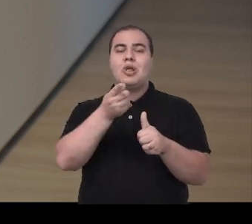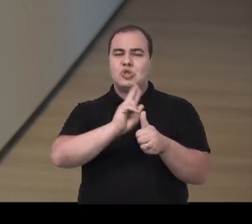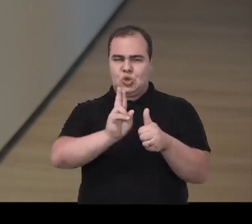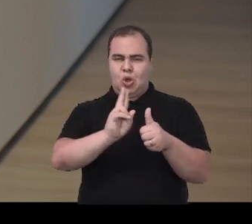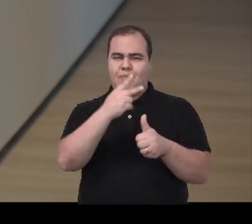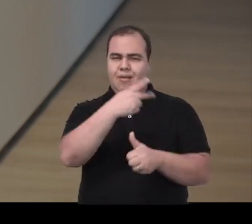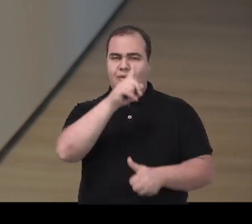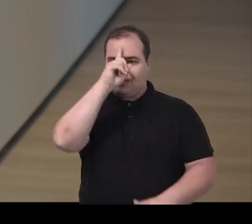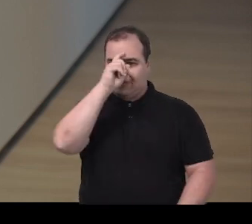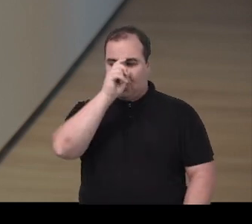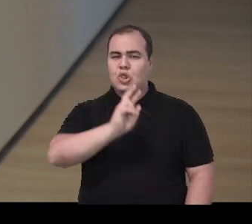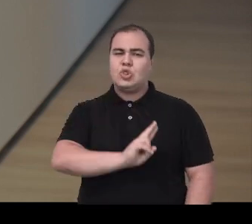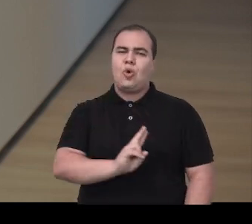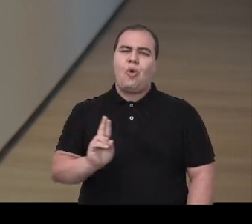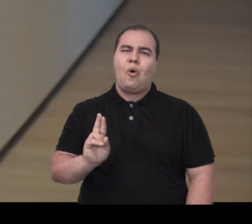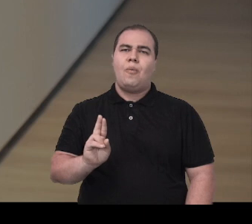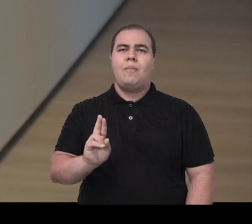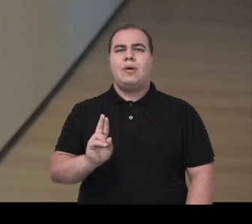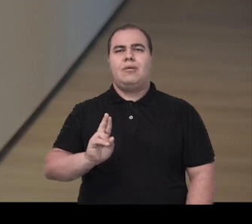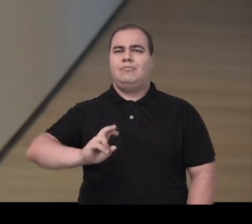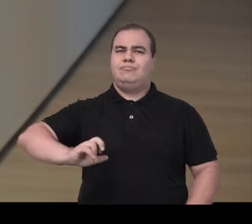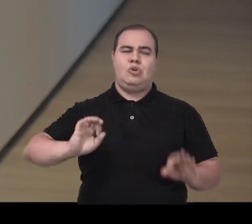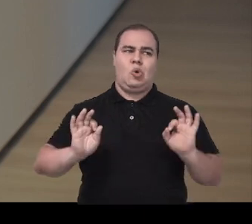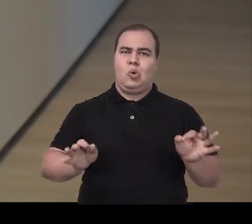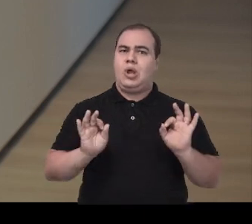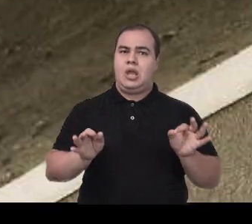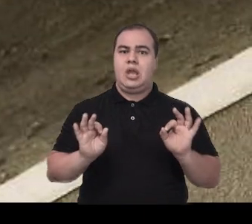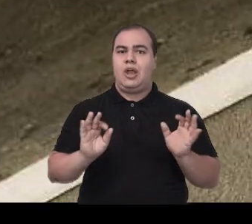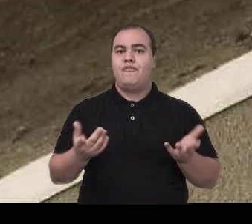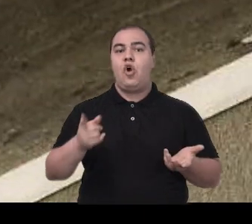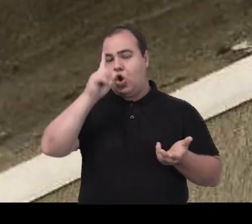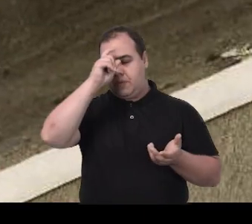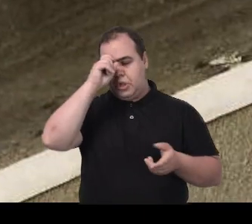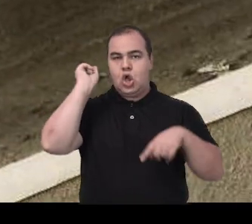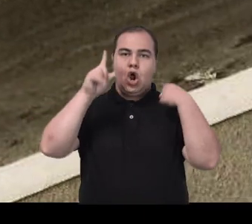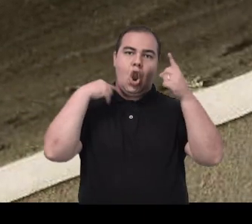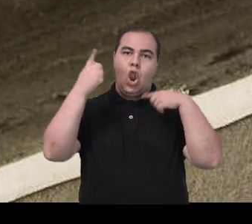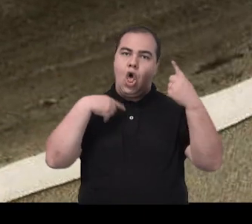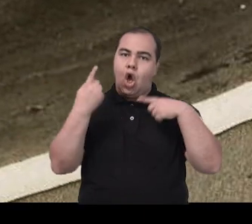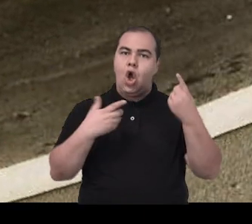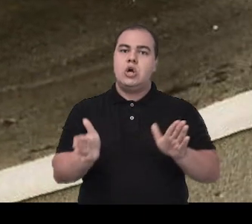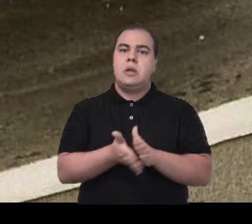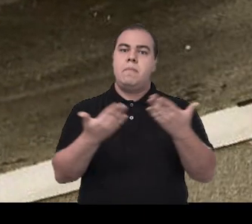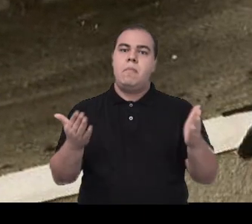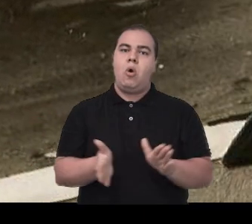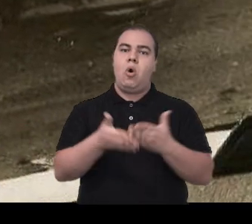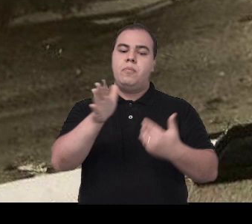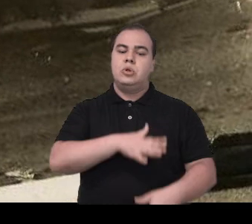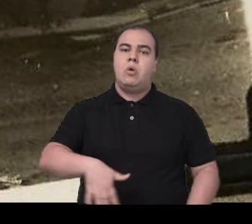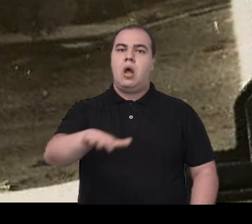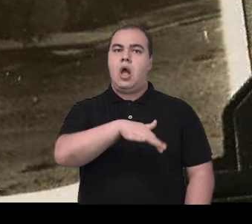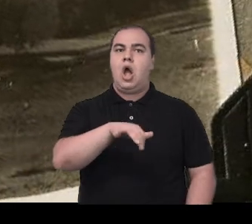do Cândido foram nomes bem trágicos, né? Hospício dos Dementes e Pobres